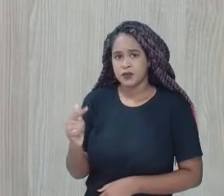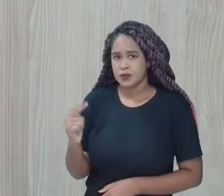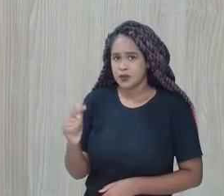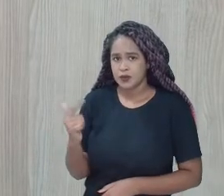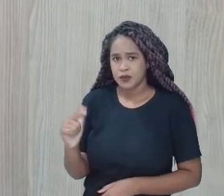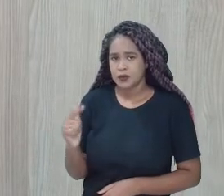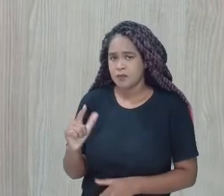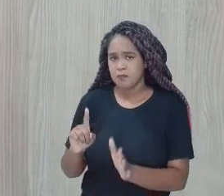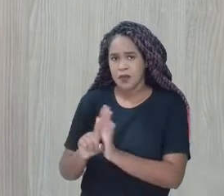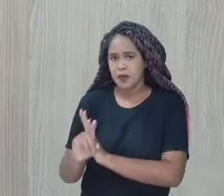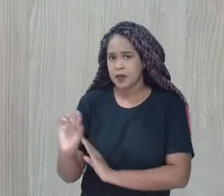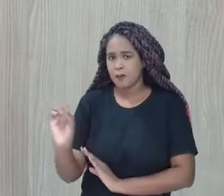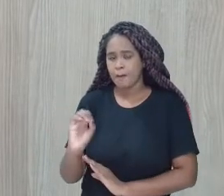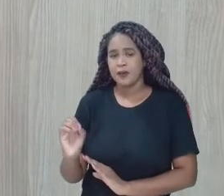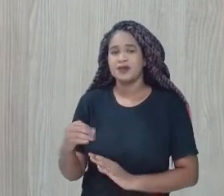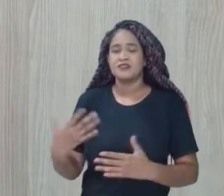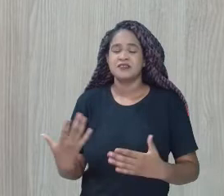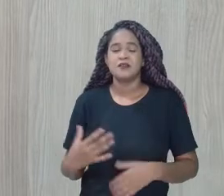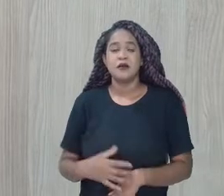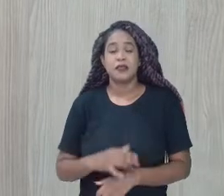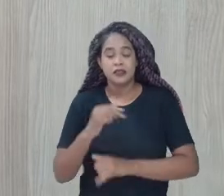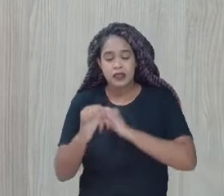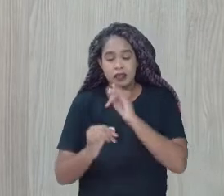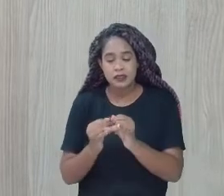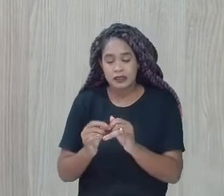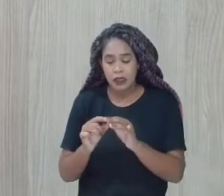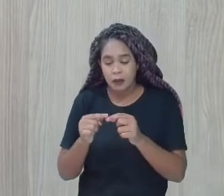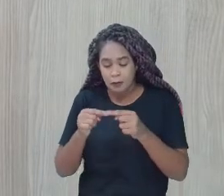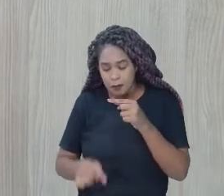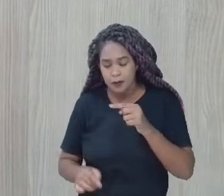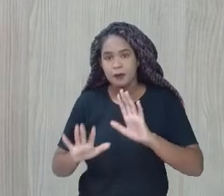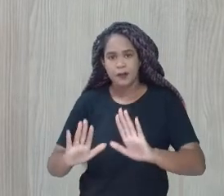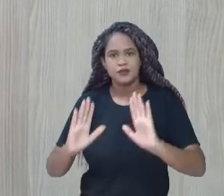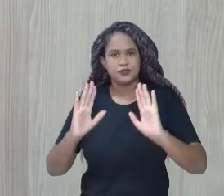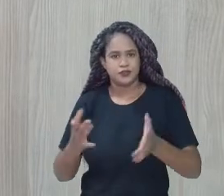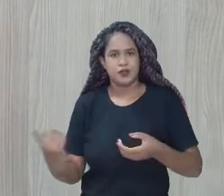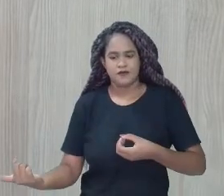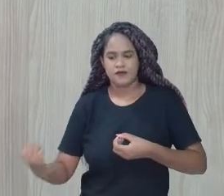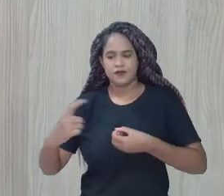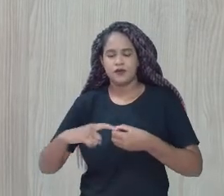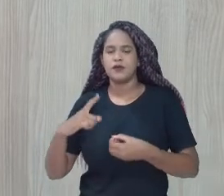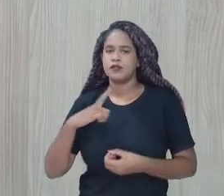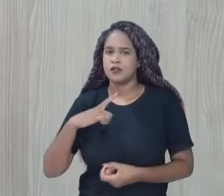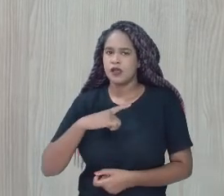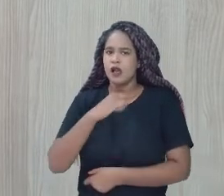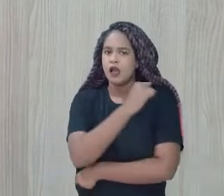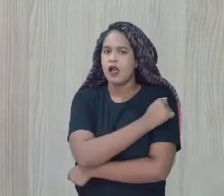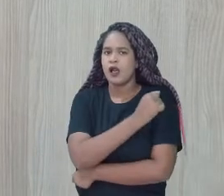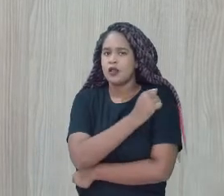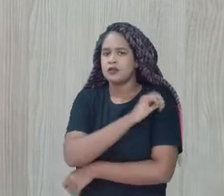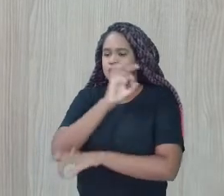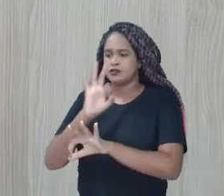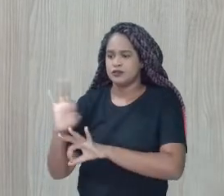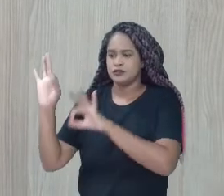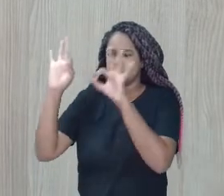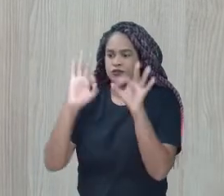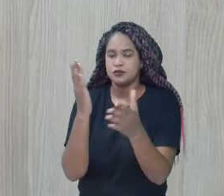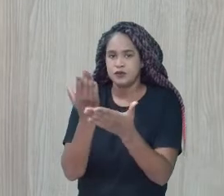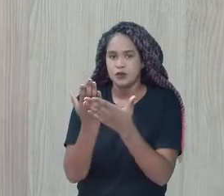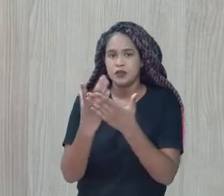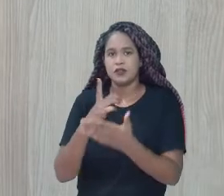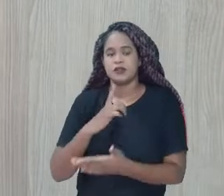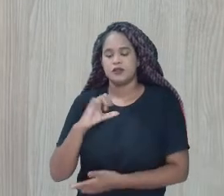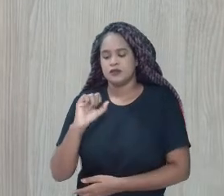de conectividade, então caímos, sim, mas voltamos. Mas tem gente acompanhando a sua aula. A gente tem aqui, ó, a Sofia,